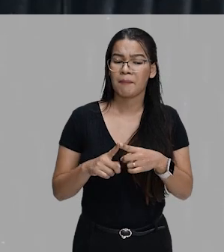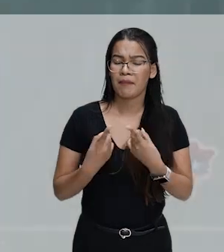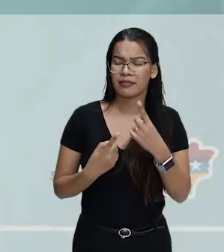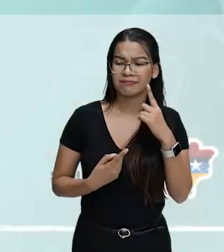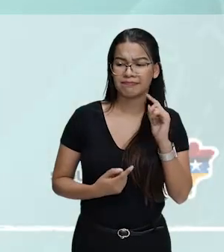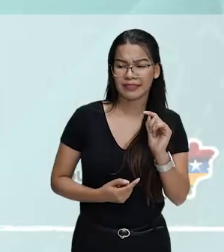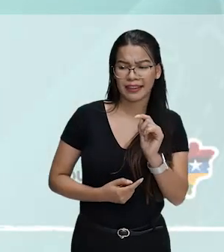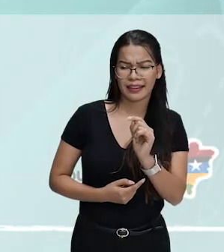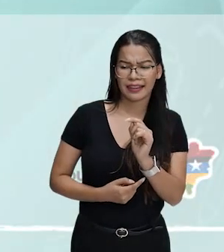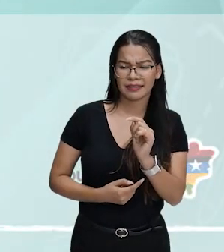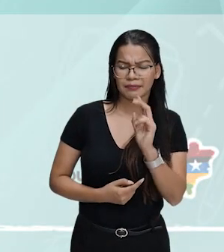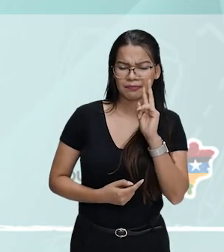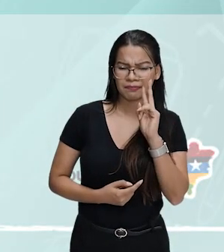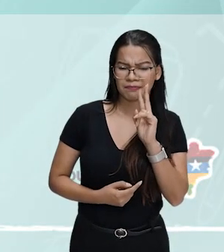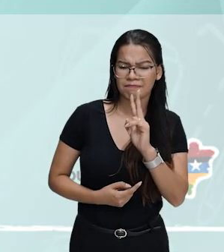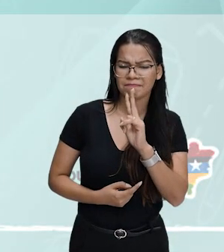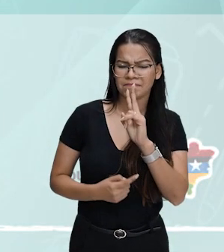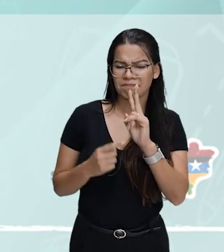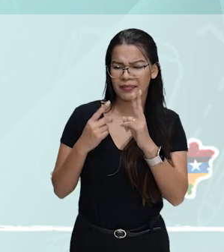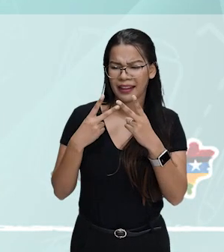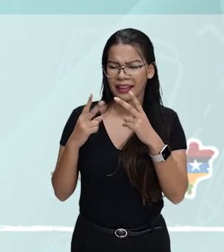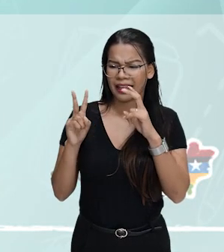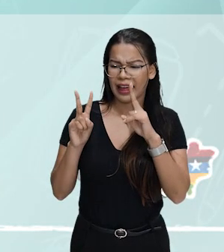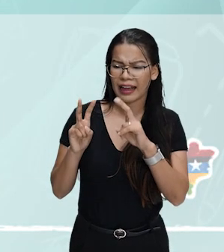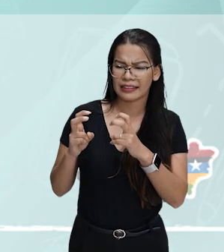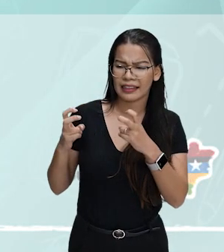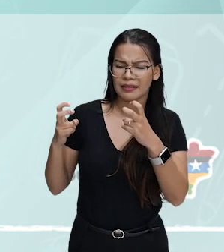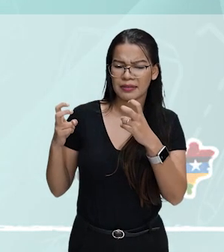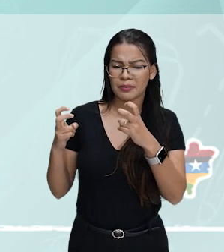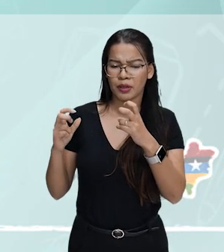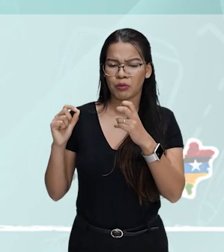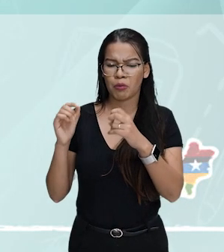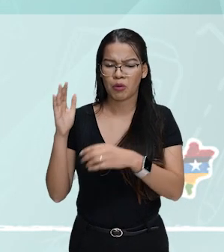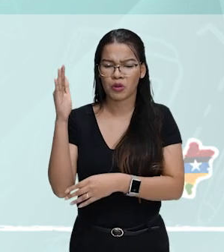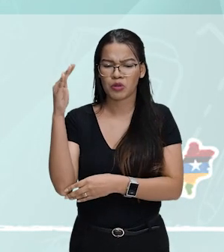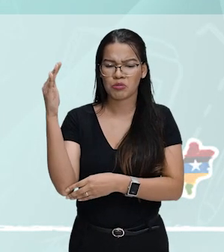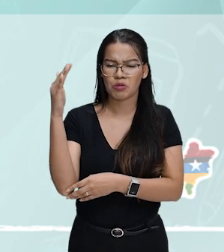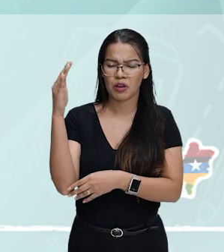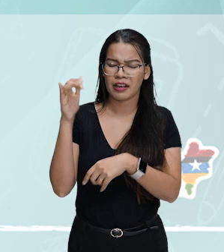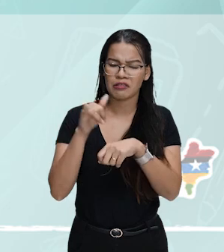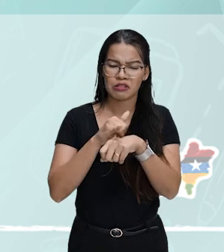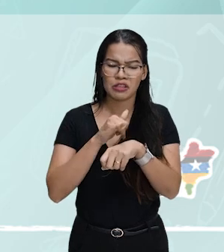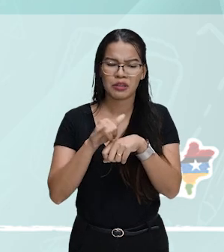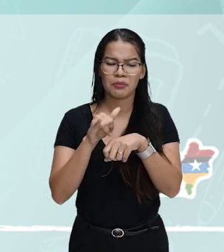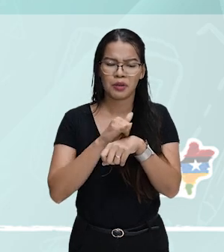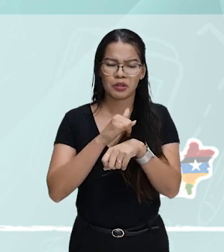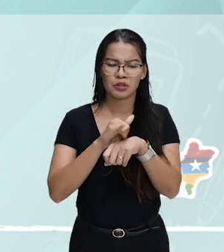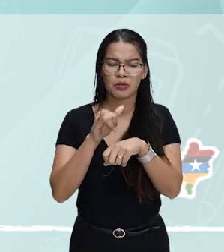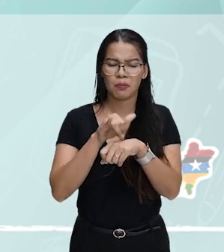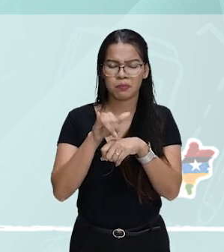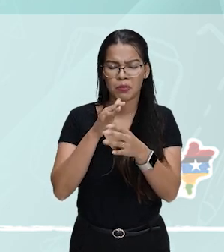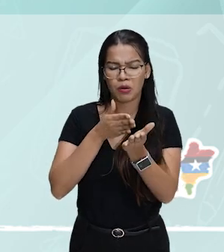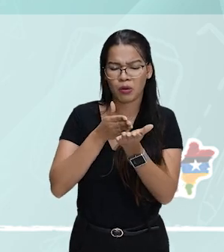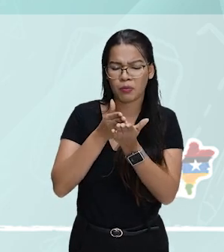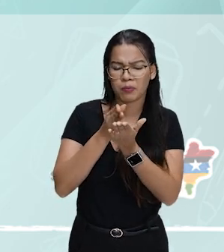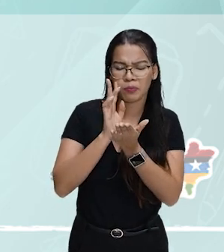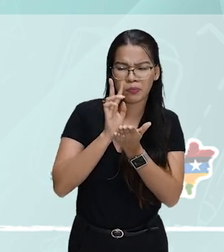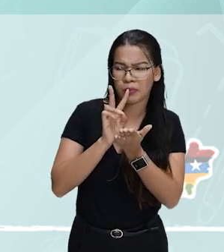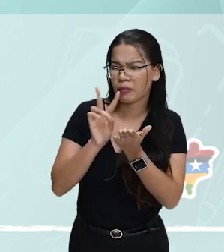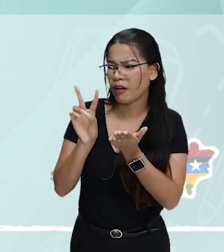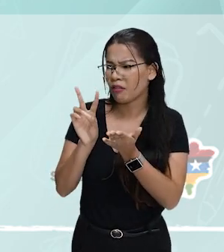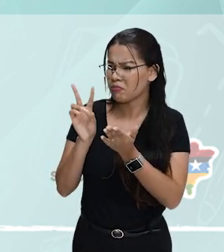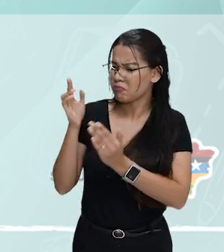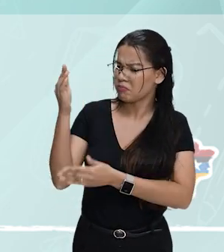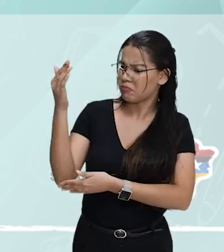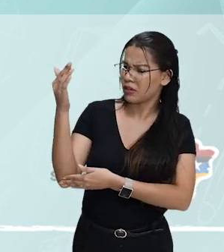Mas ali, vendo aquele outdoor estrategicamente colocado no meio do meu caminho, que de certa forma coincidia